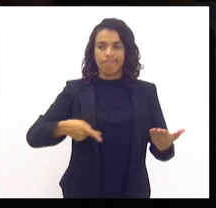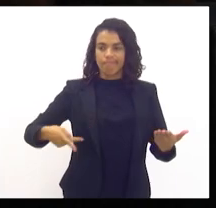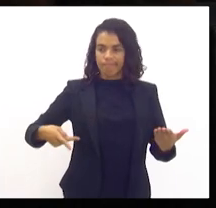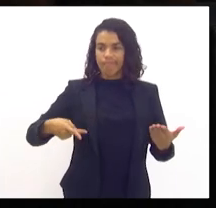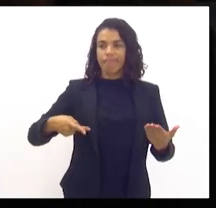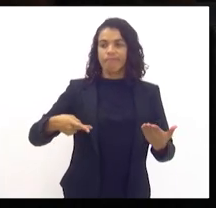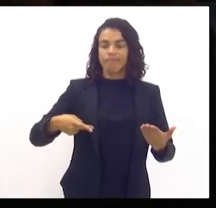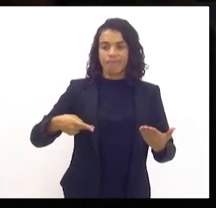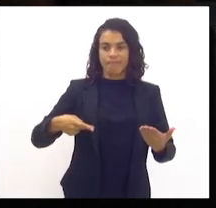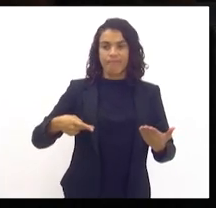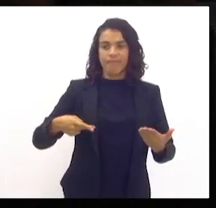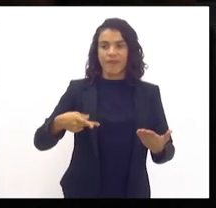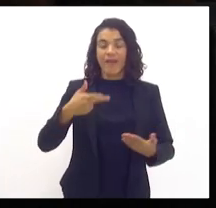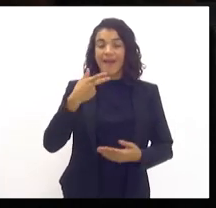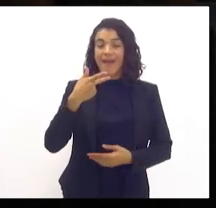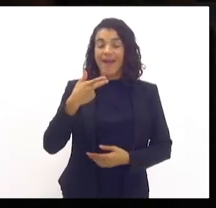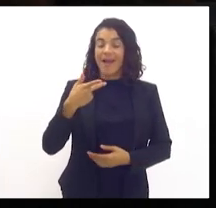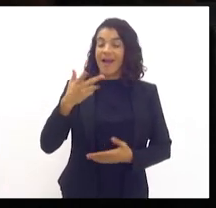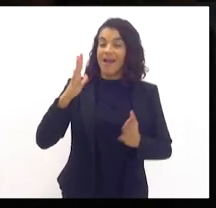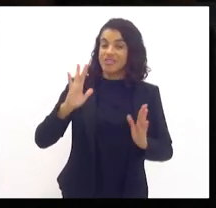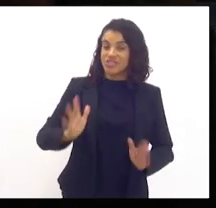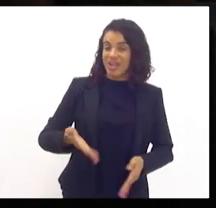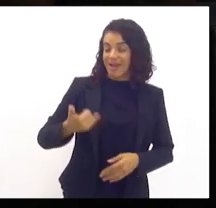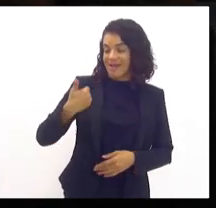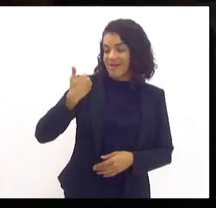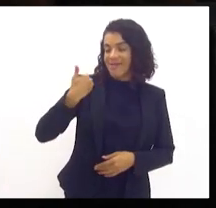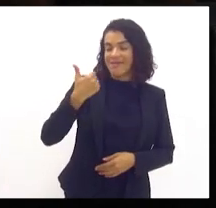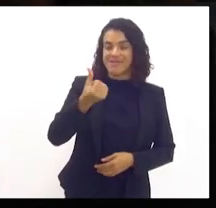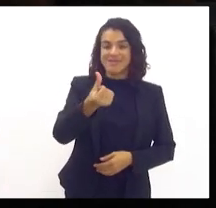ao fazer 63 anos,